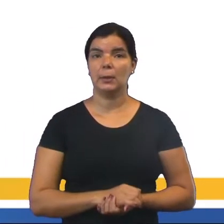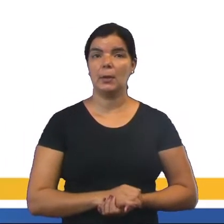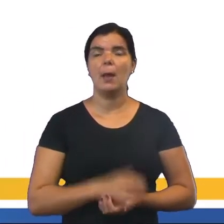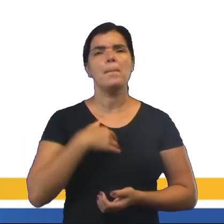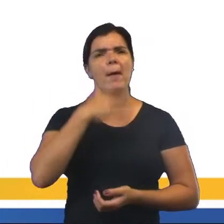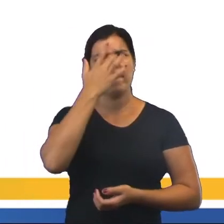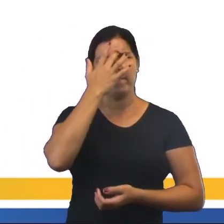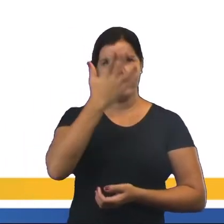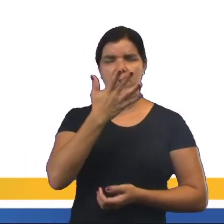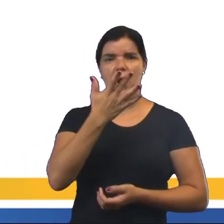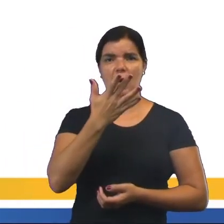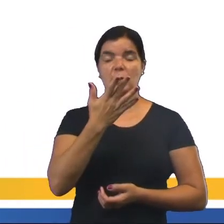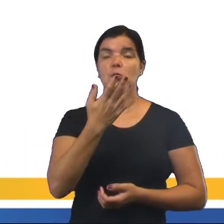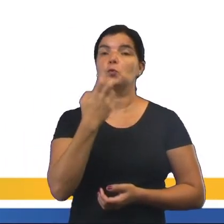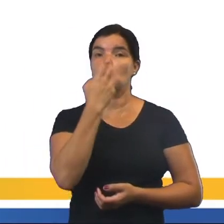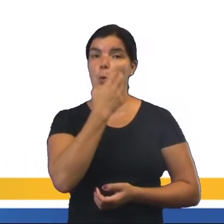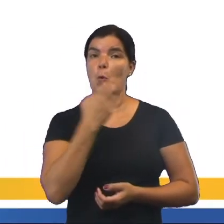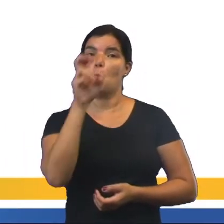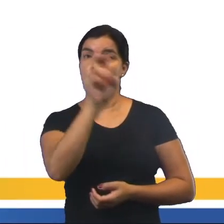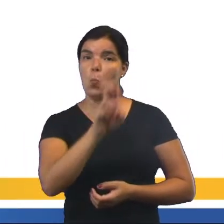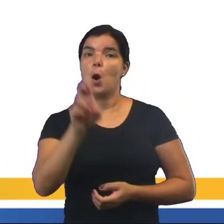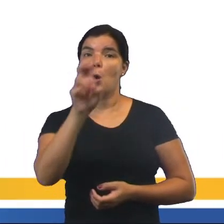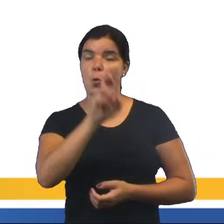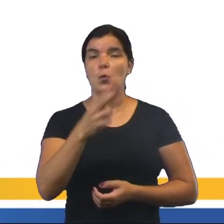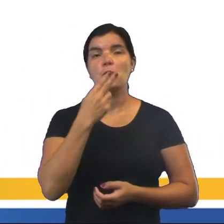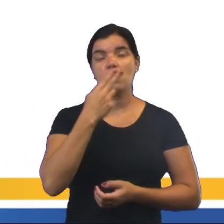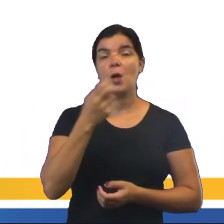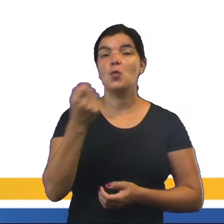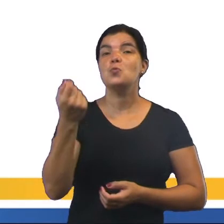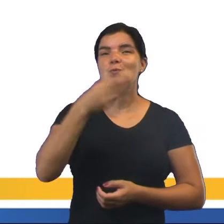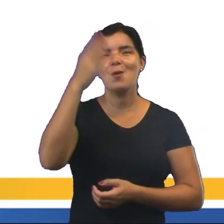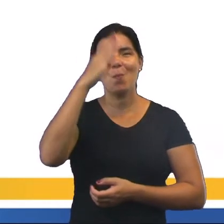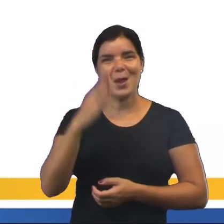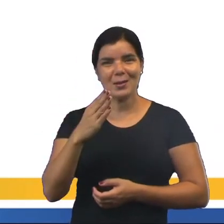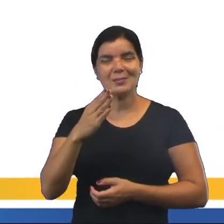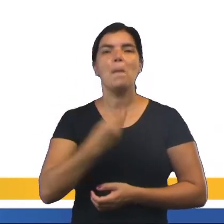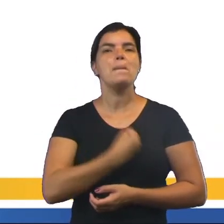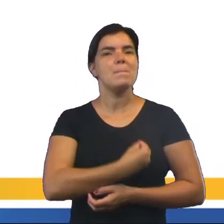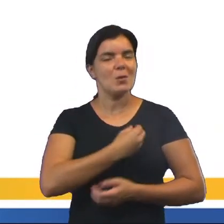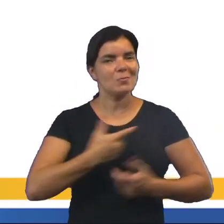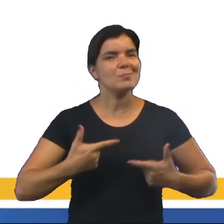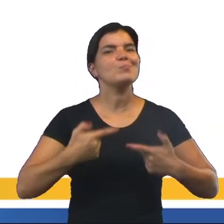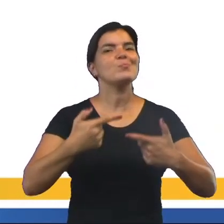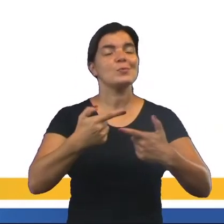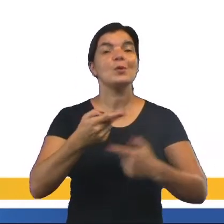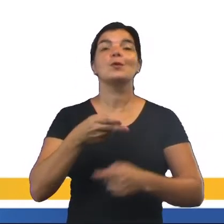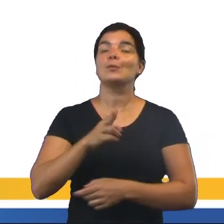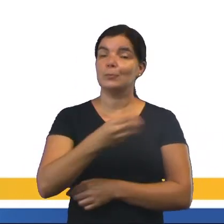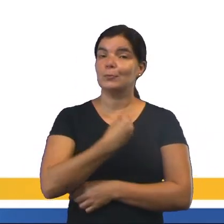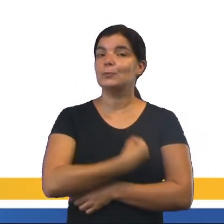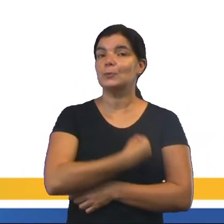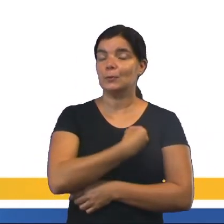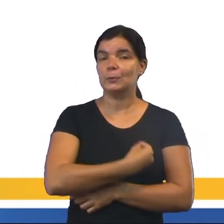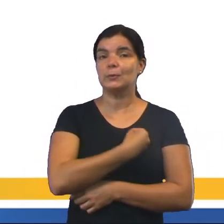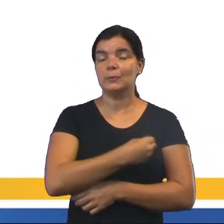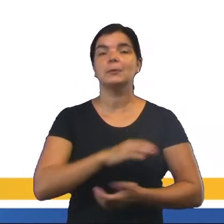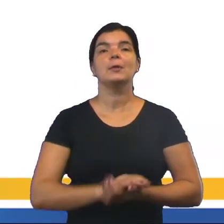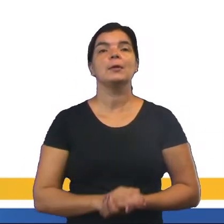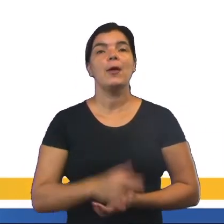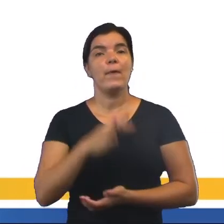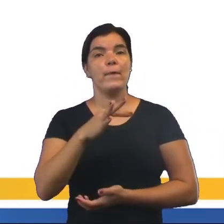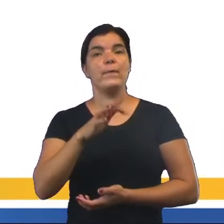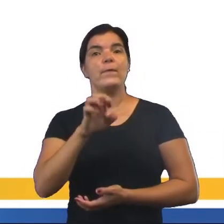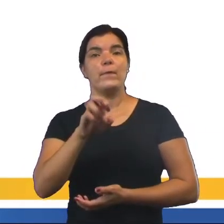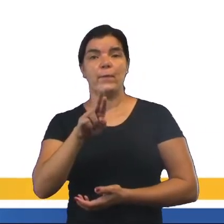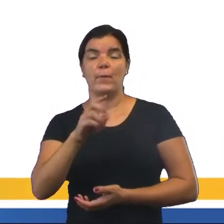era mais fácil uma cobra fumar do que o Brasil participar da guerra. E acabou participando, então, a FEB, né, que é a